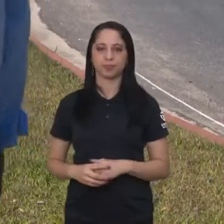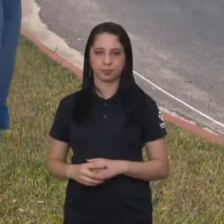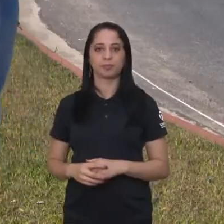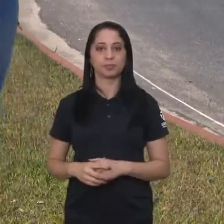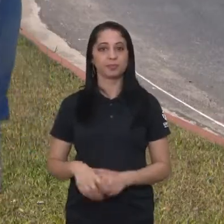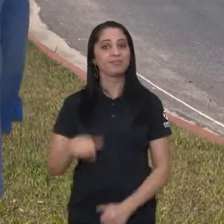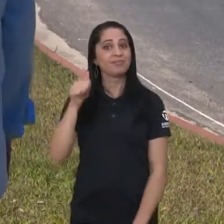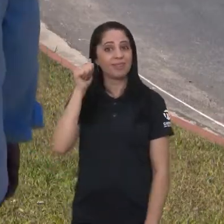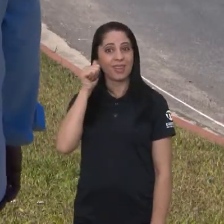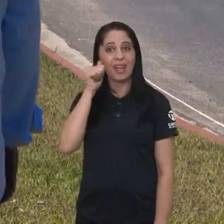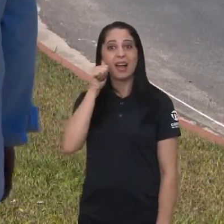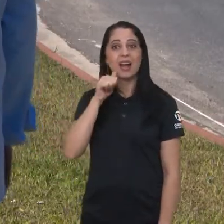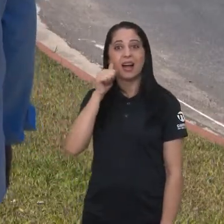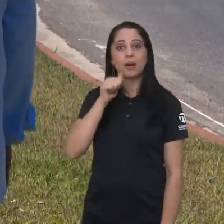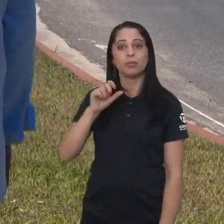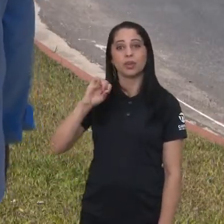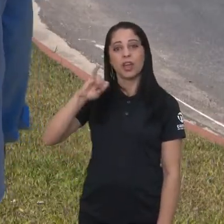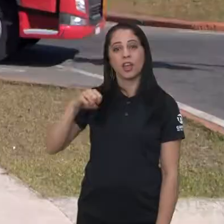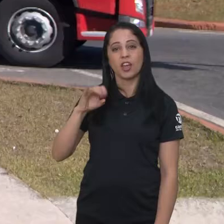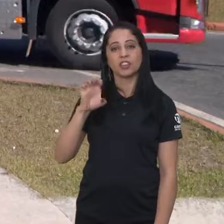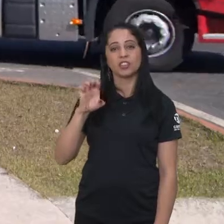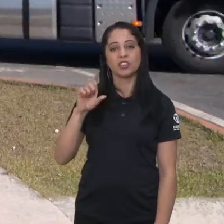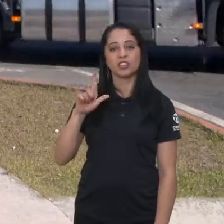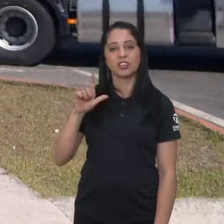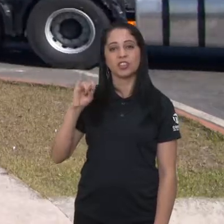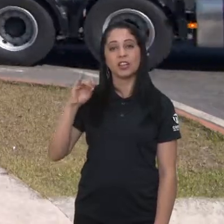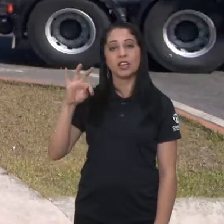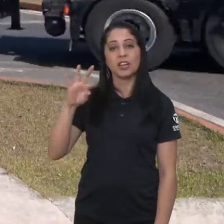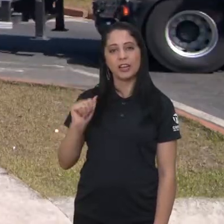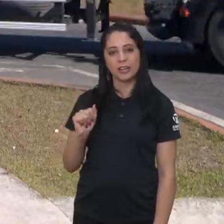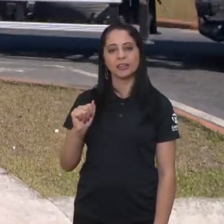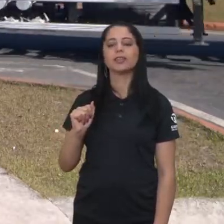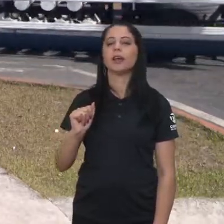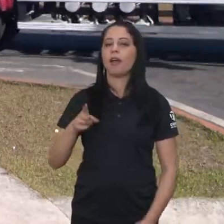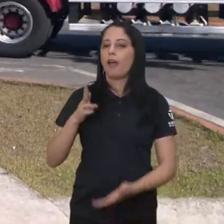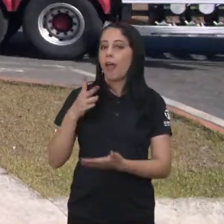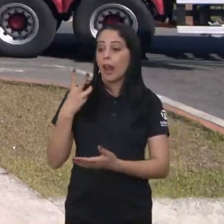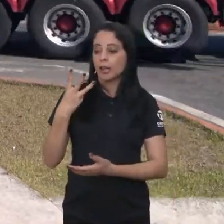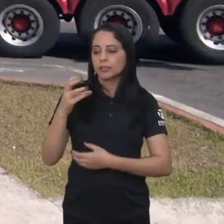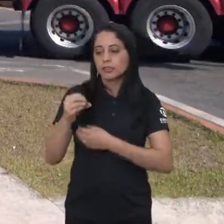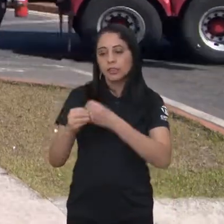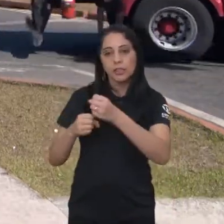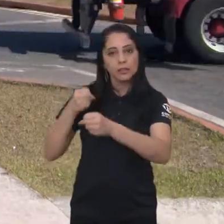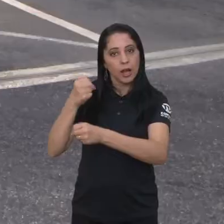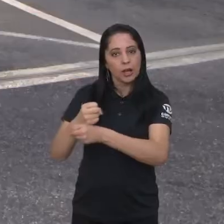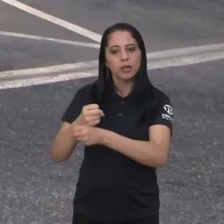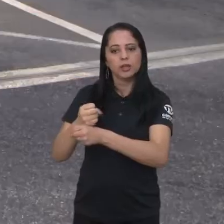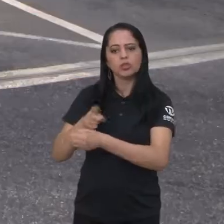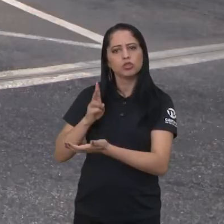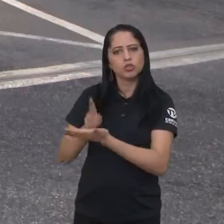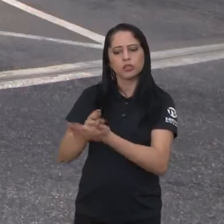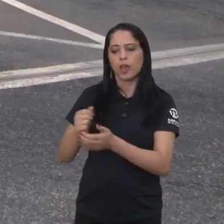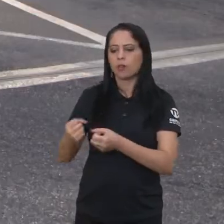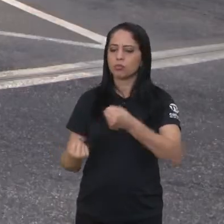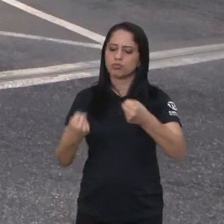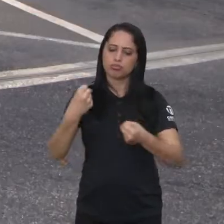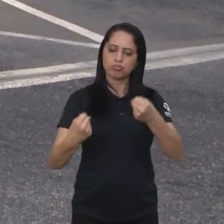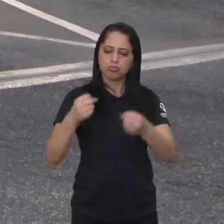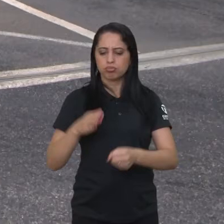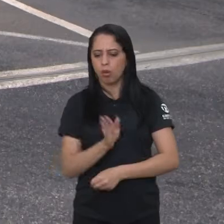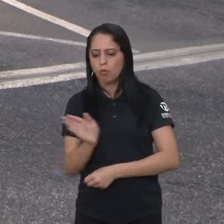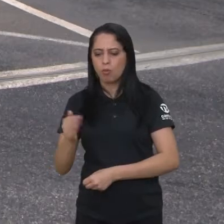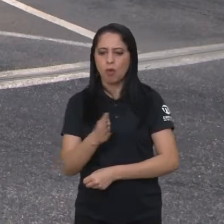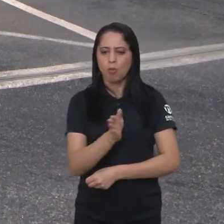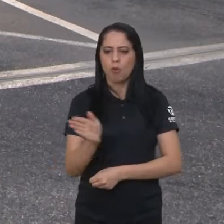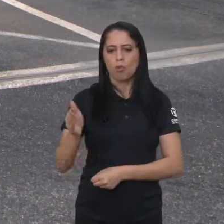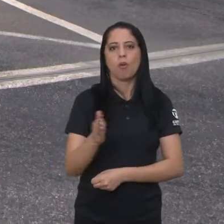era o trânsito no local é a dona Gelita, que passa pelo trecho da Rotatória do Gás há 30 anos. Por conta do alto número de